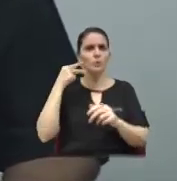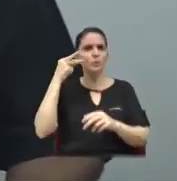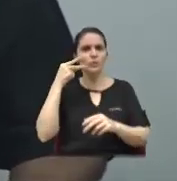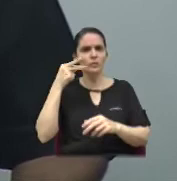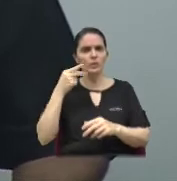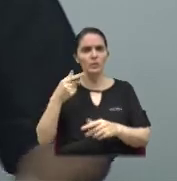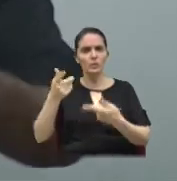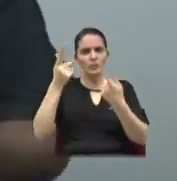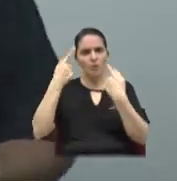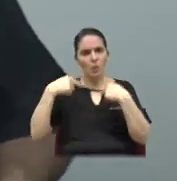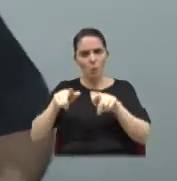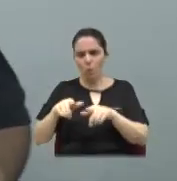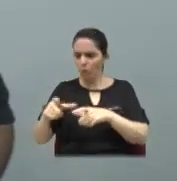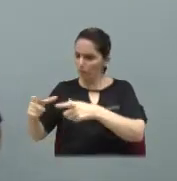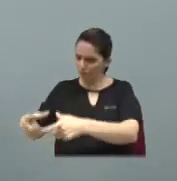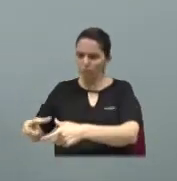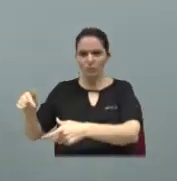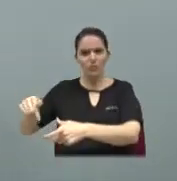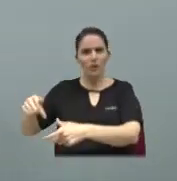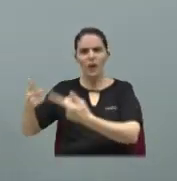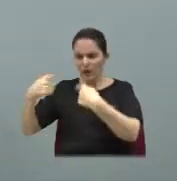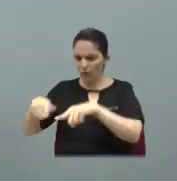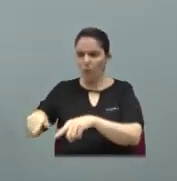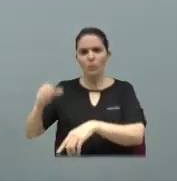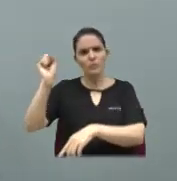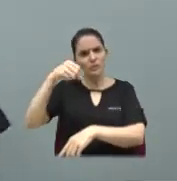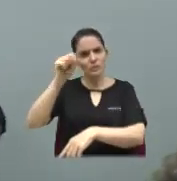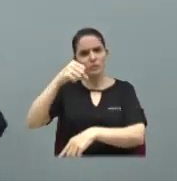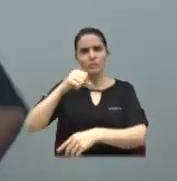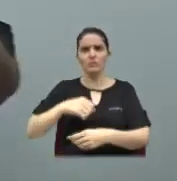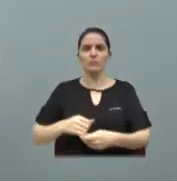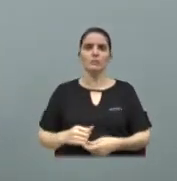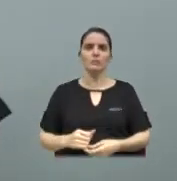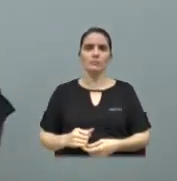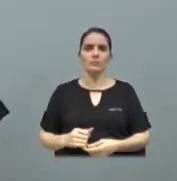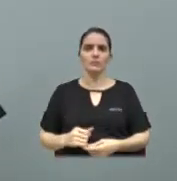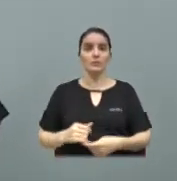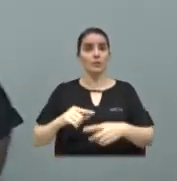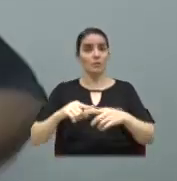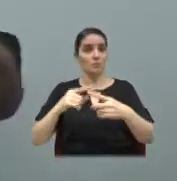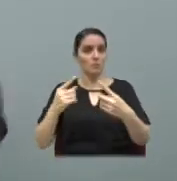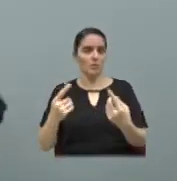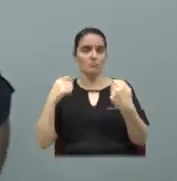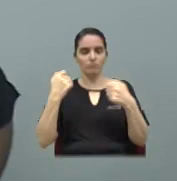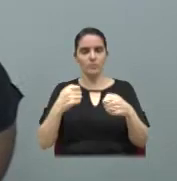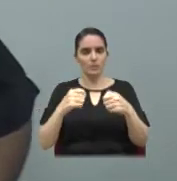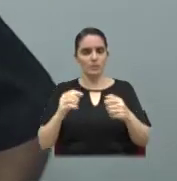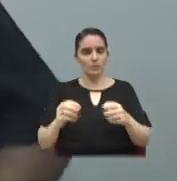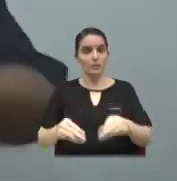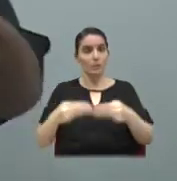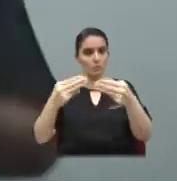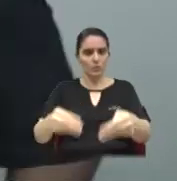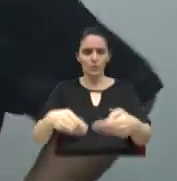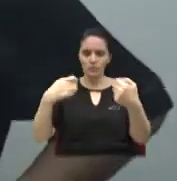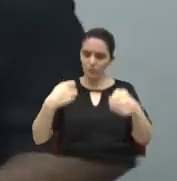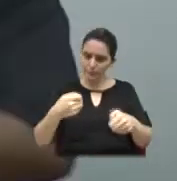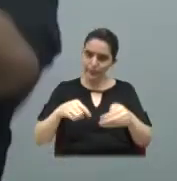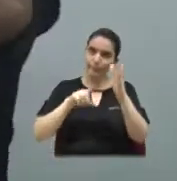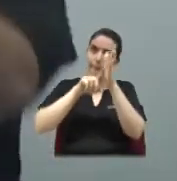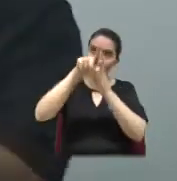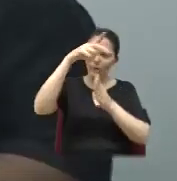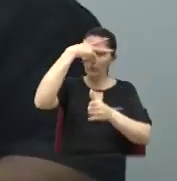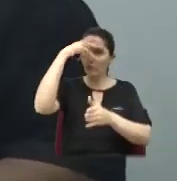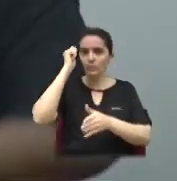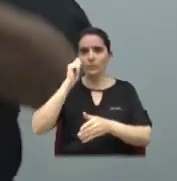local. E tem que ser contra mesmo. Agora, nós temos que fazer moção, nós temos que fazer requerimento, nós temos que fazer o que